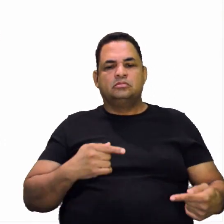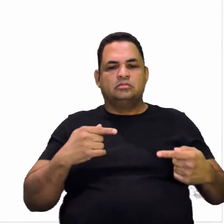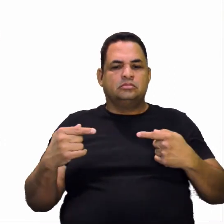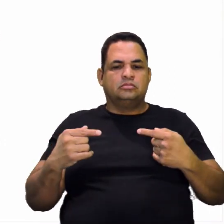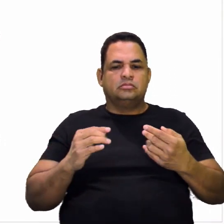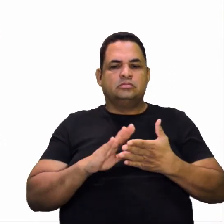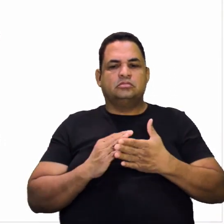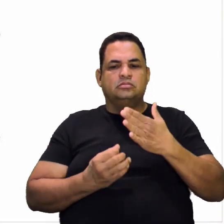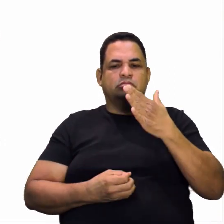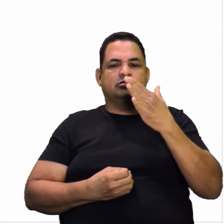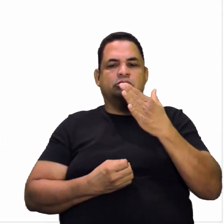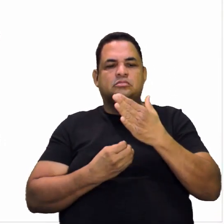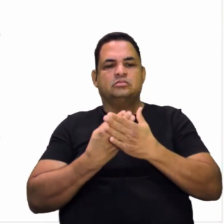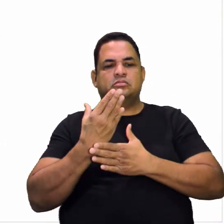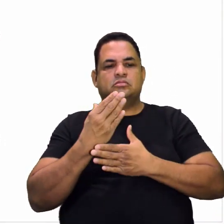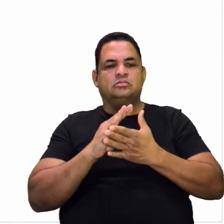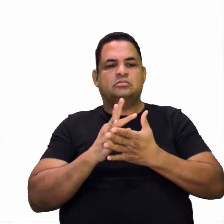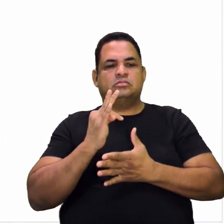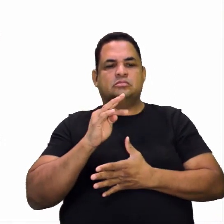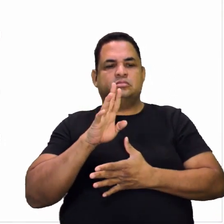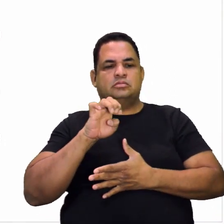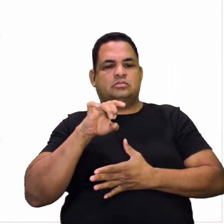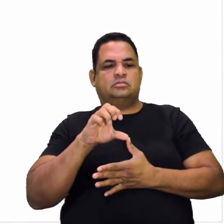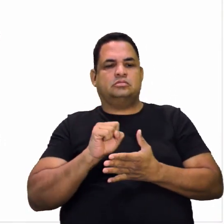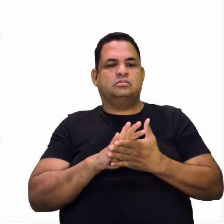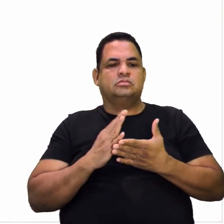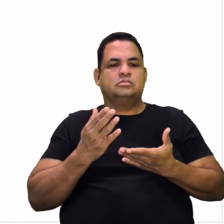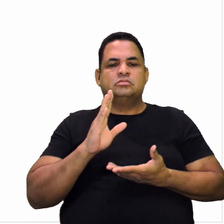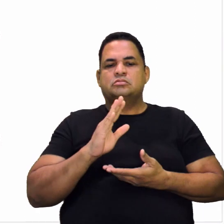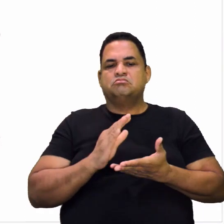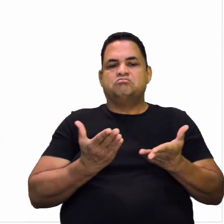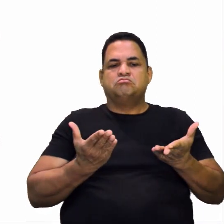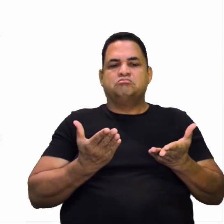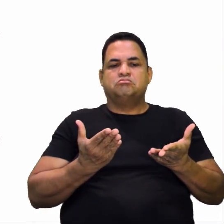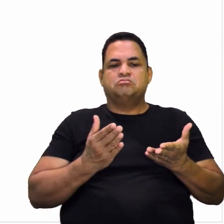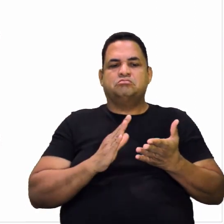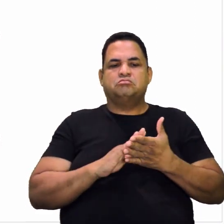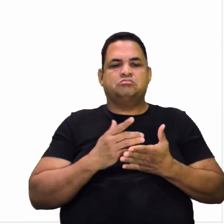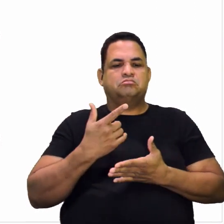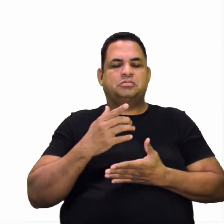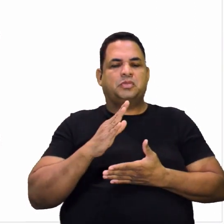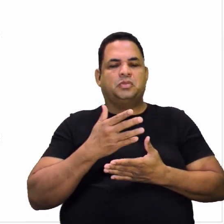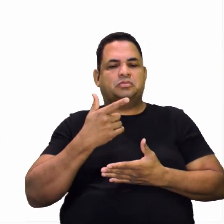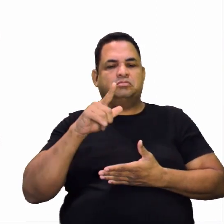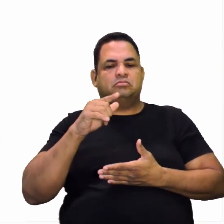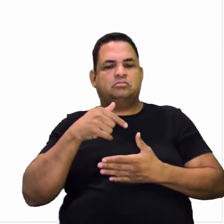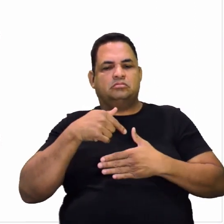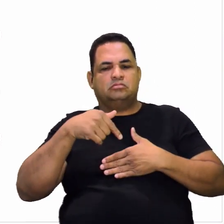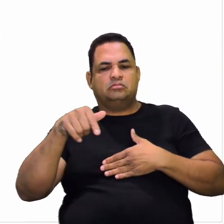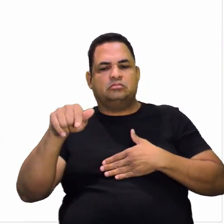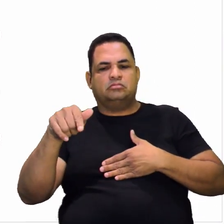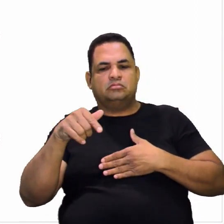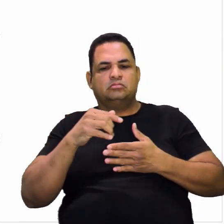relação, teriam nascido os titãs, que não conseguiam sair